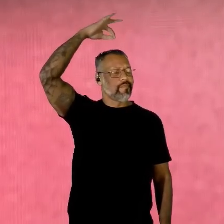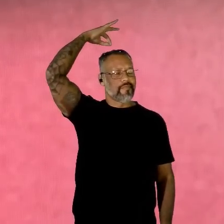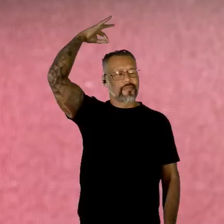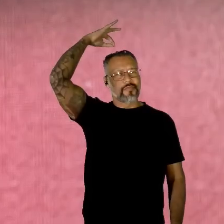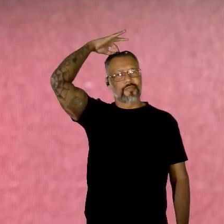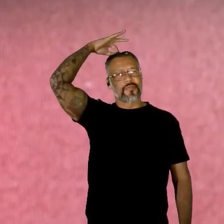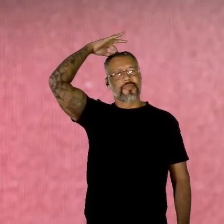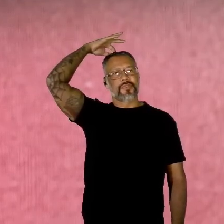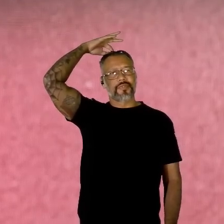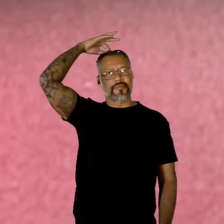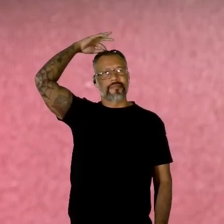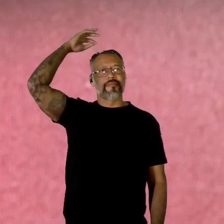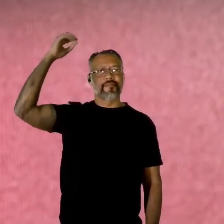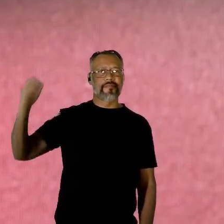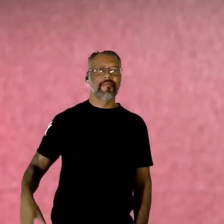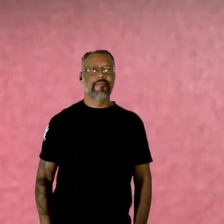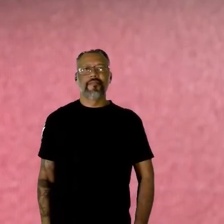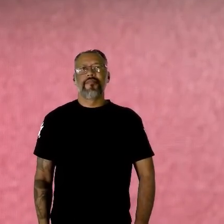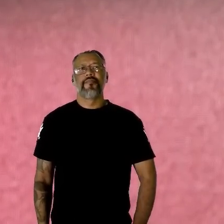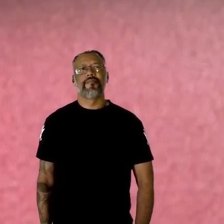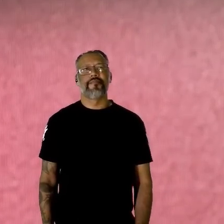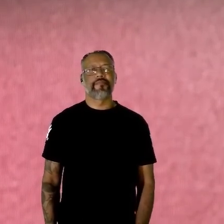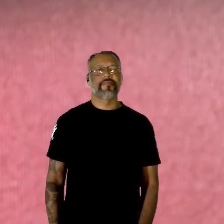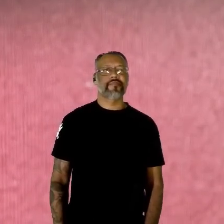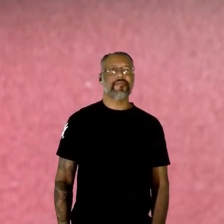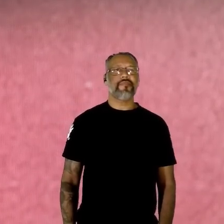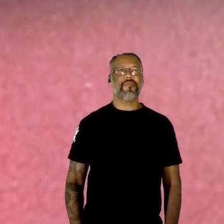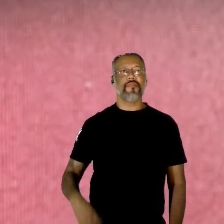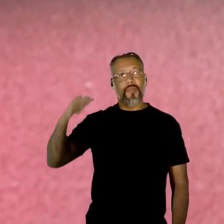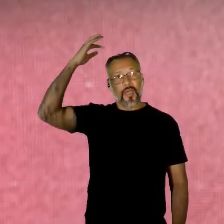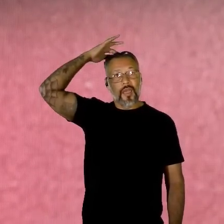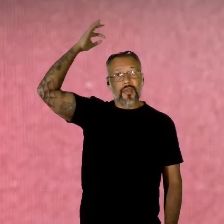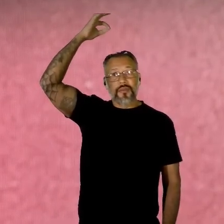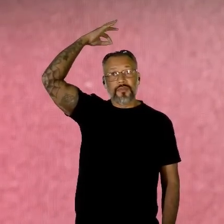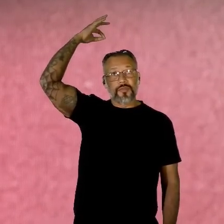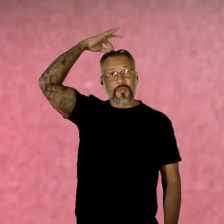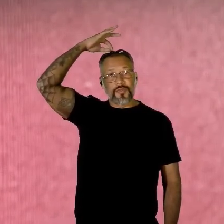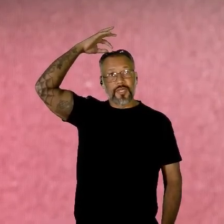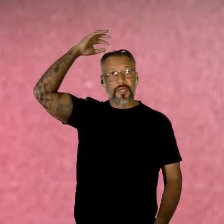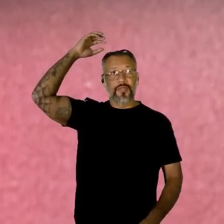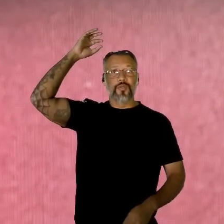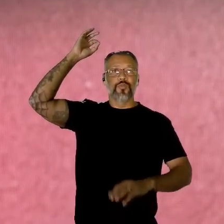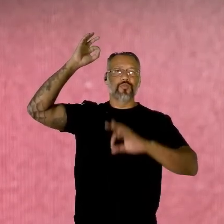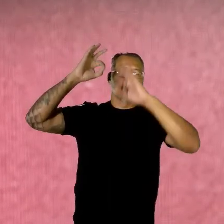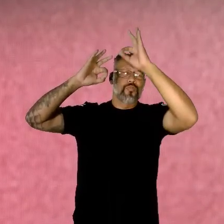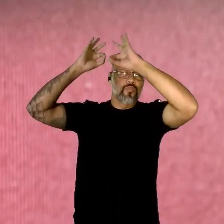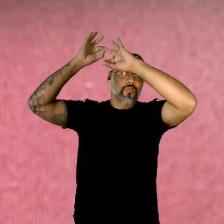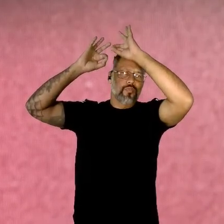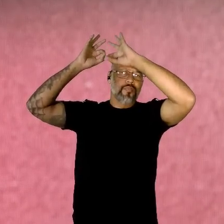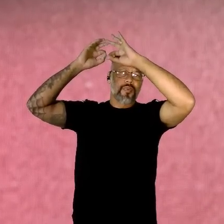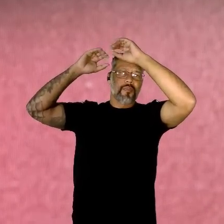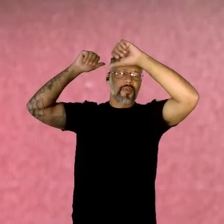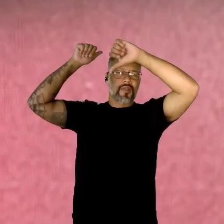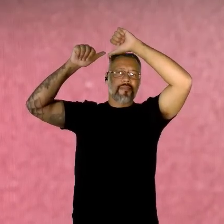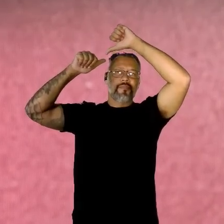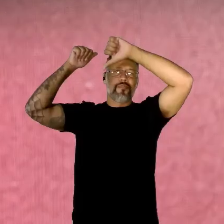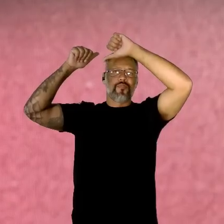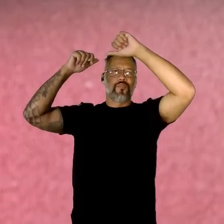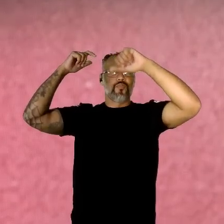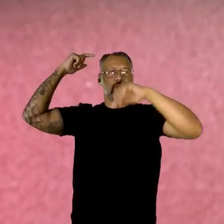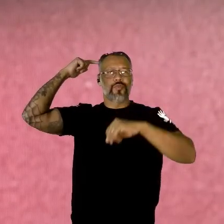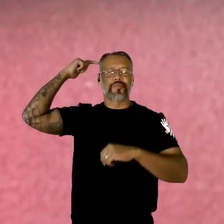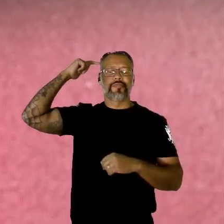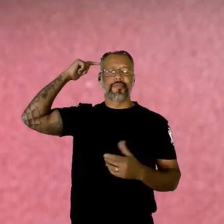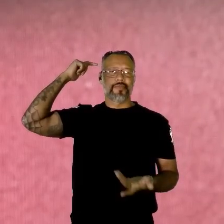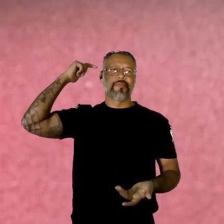e outras palavras é o espírito que inspira é o espírito que trata a nossa cabeça é o espírito que na hora da luta